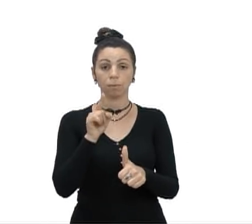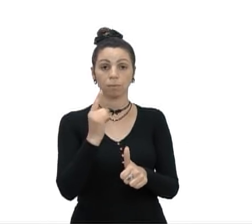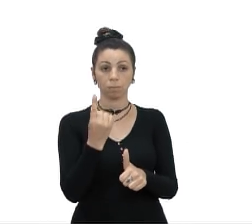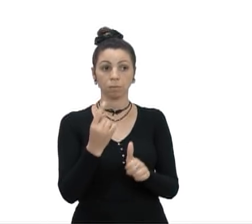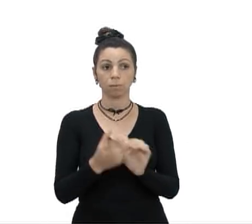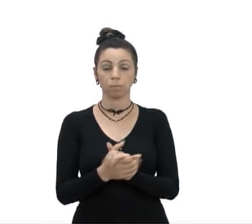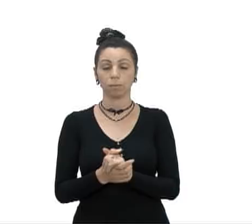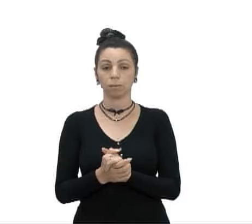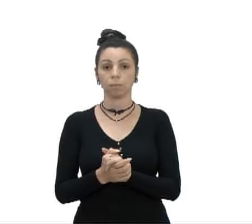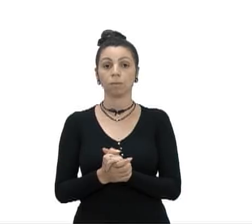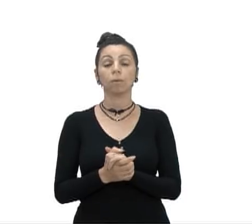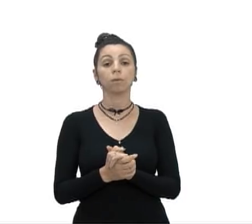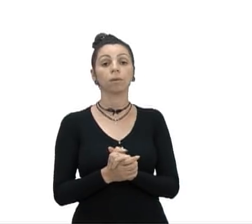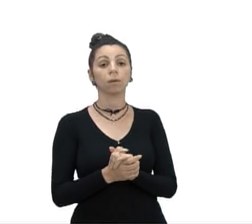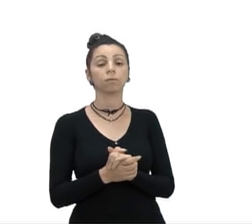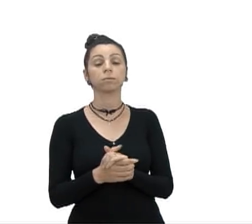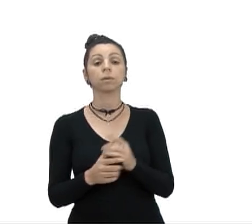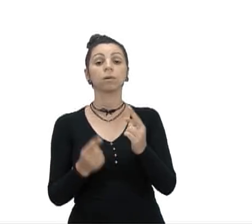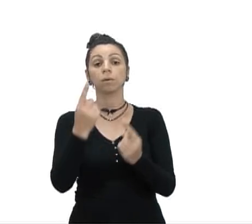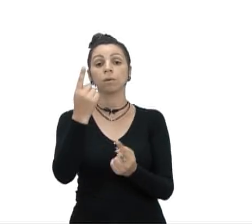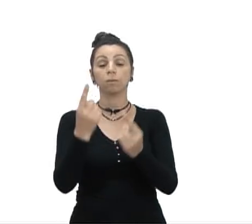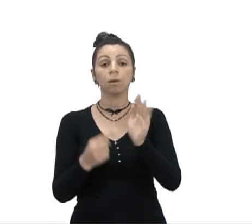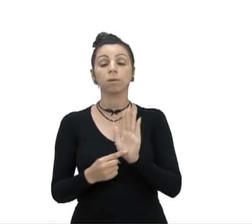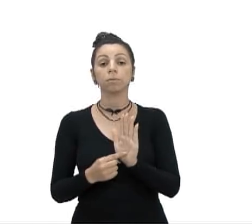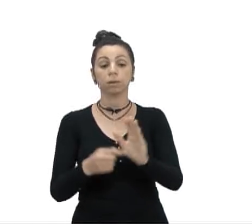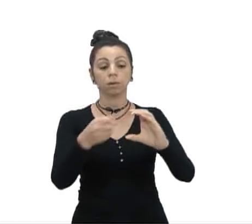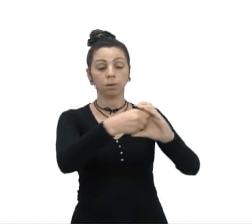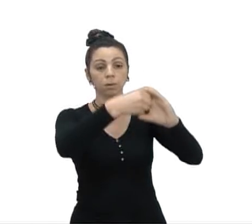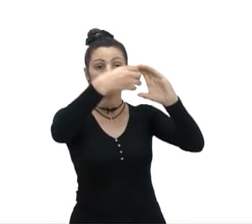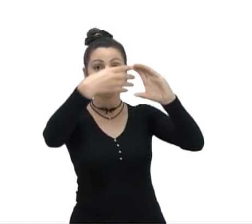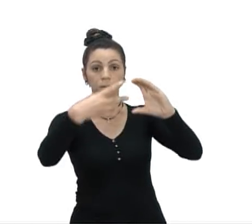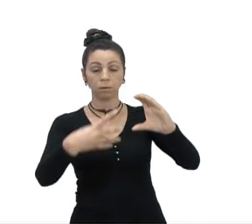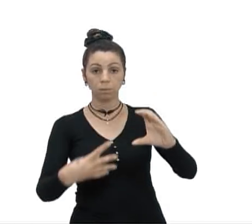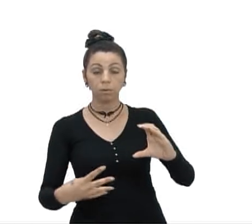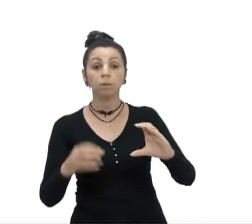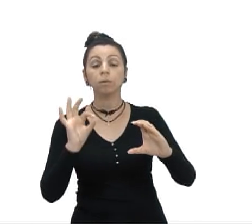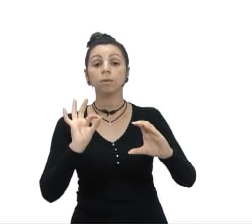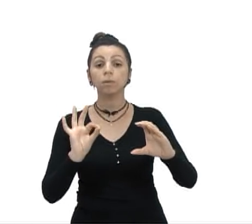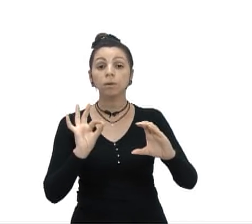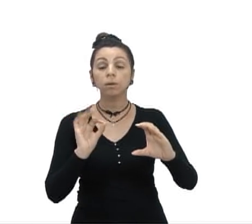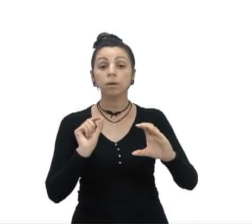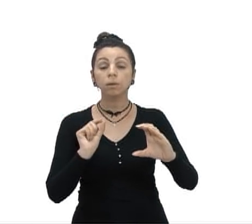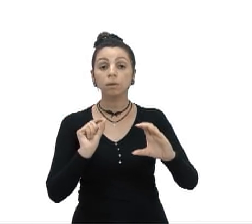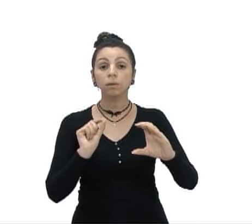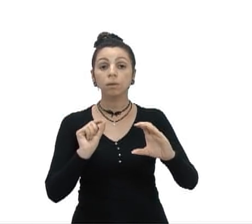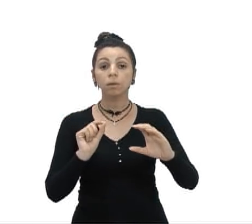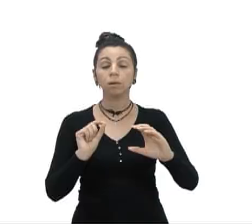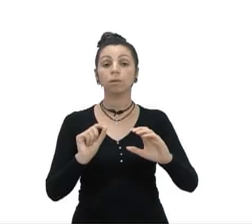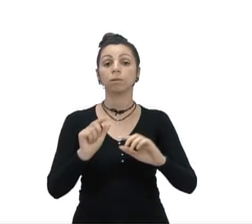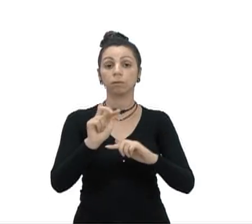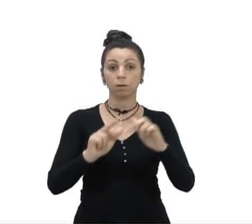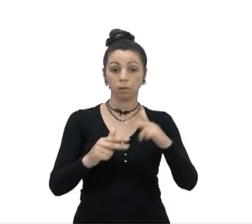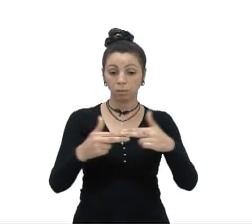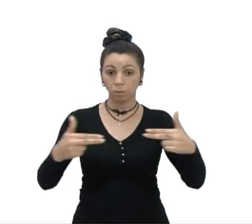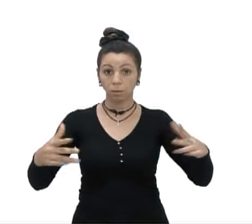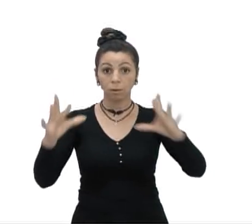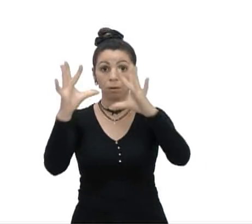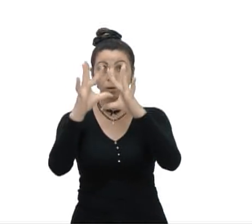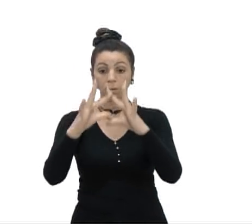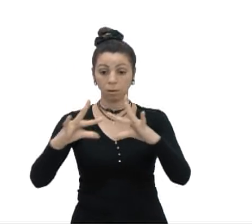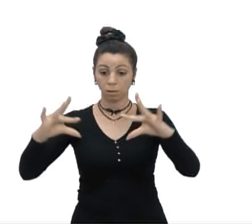as alternativas abaixo qual apresenta as características de um corpo no estado